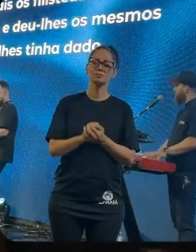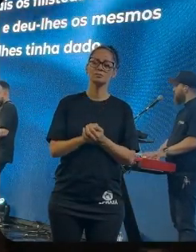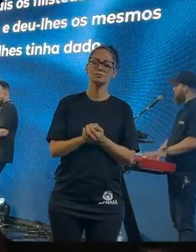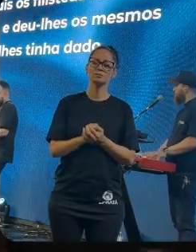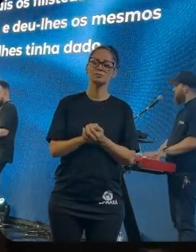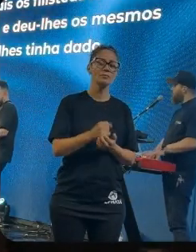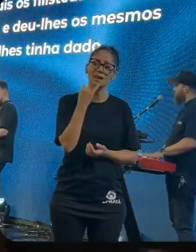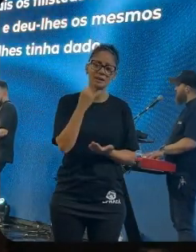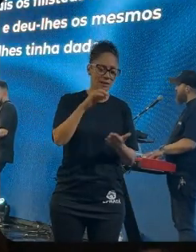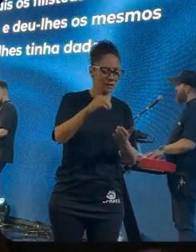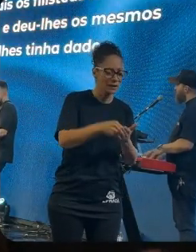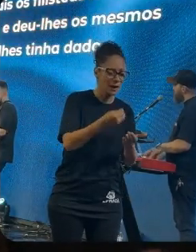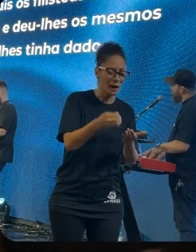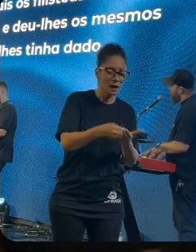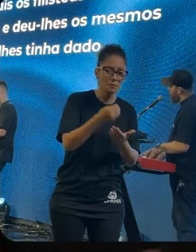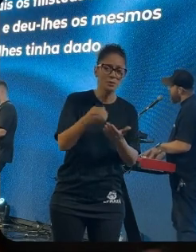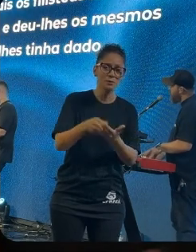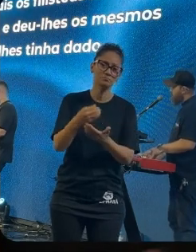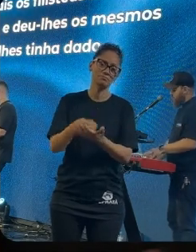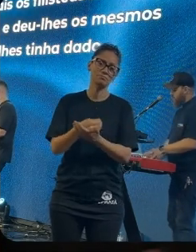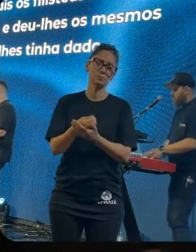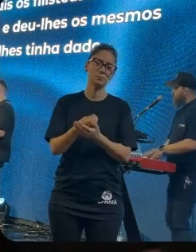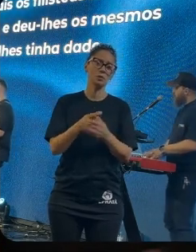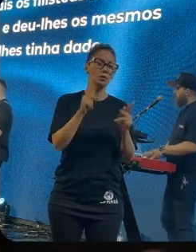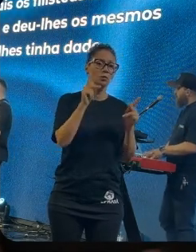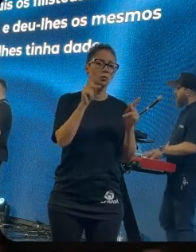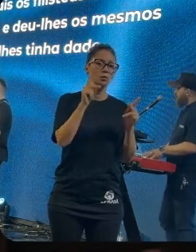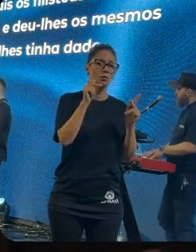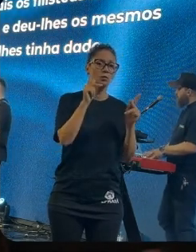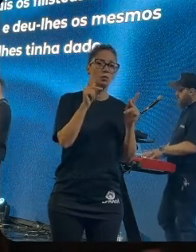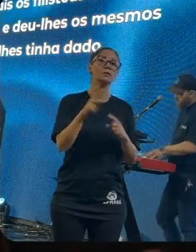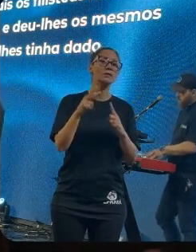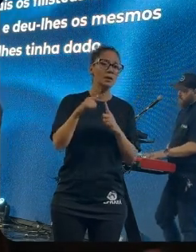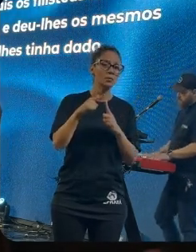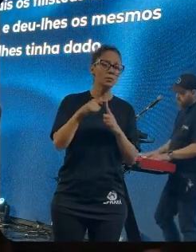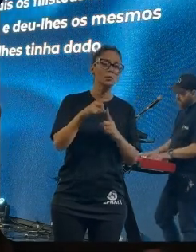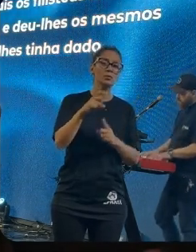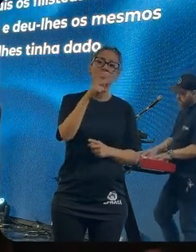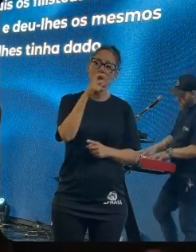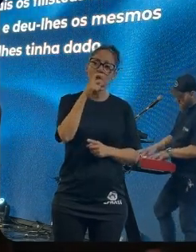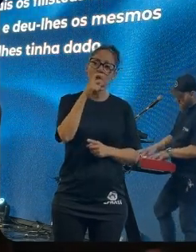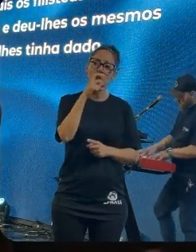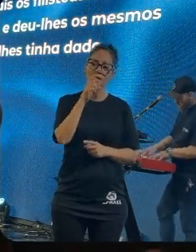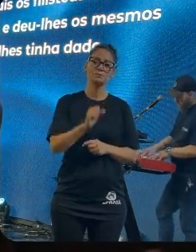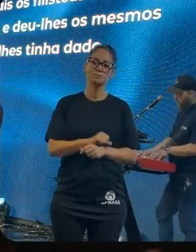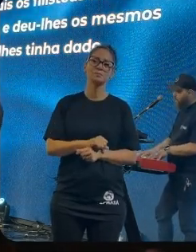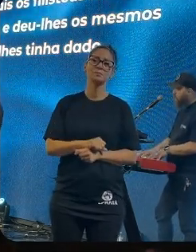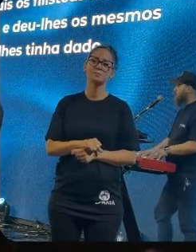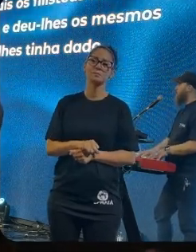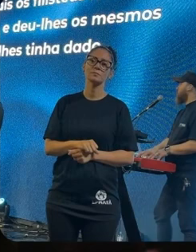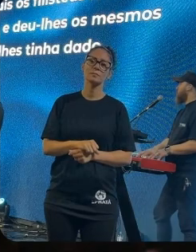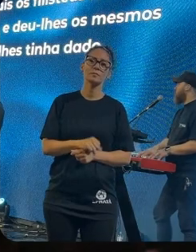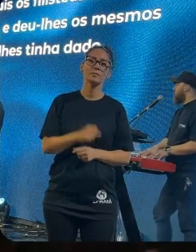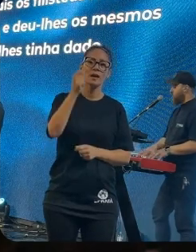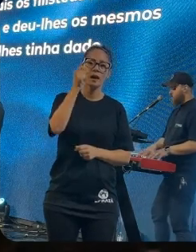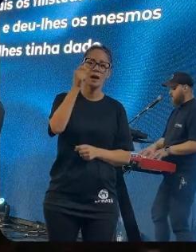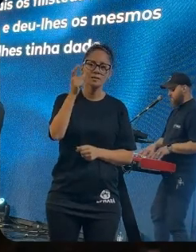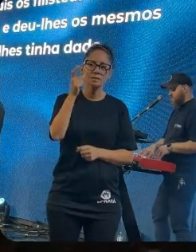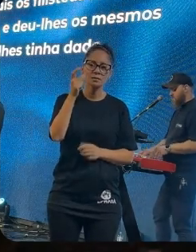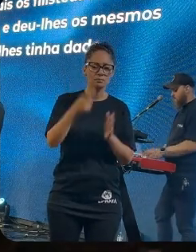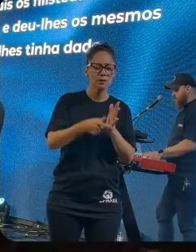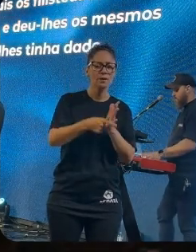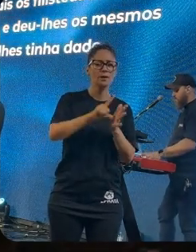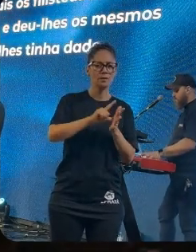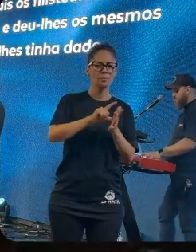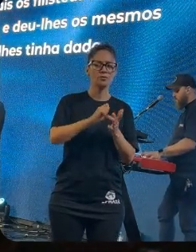no tempo do seu pai Abraão. Aqui tem um detalhe, presta atenção, já vou terminar, presta atenção. Antes de